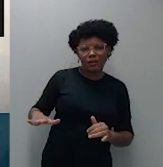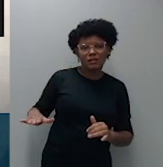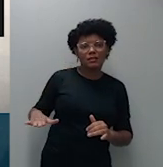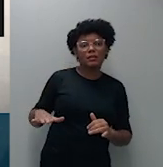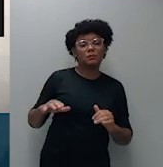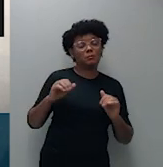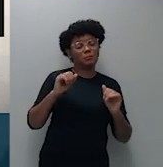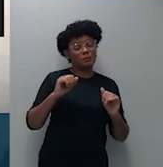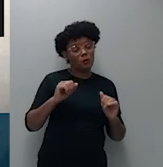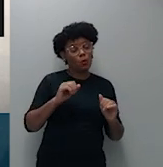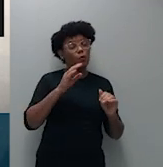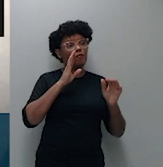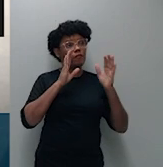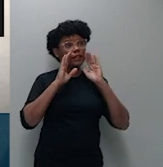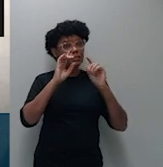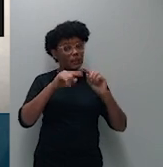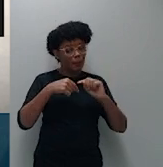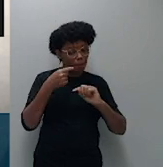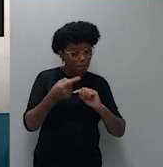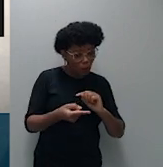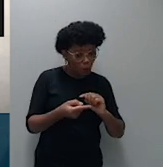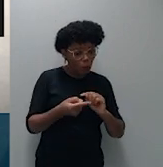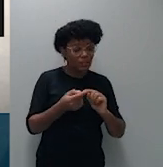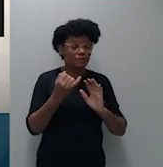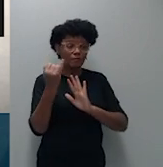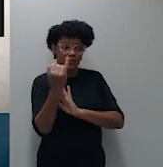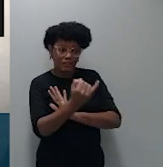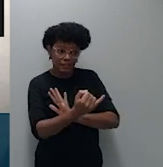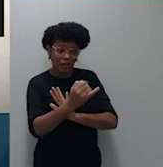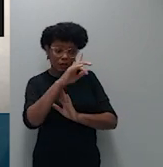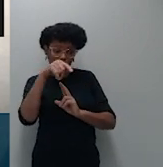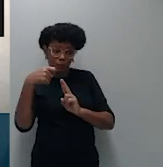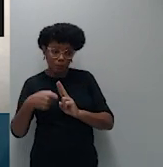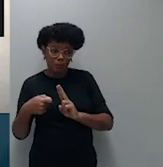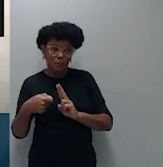após ter adotado